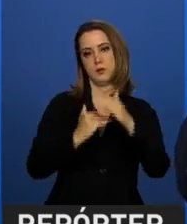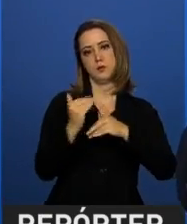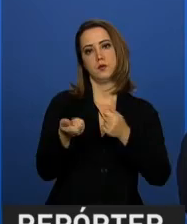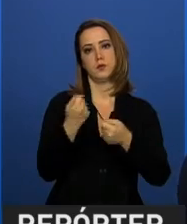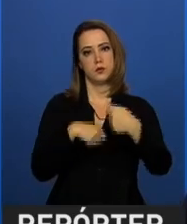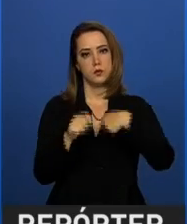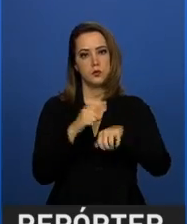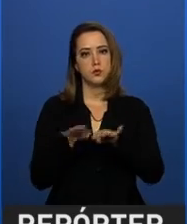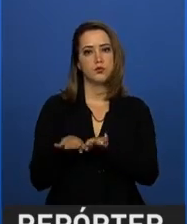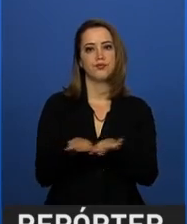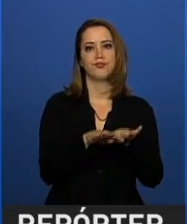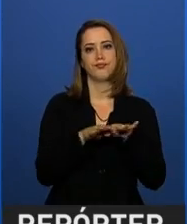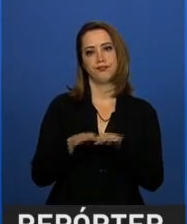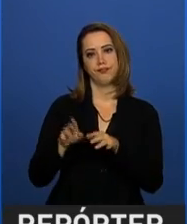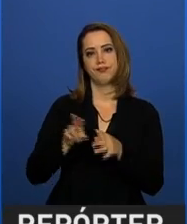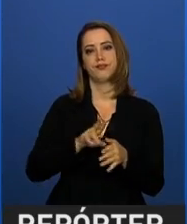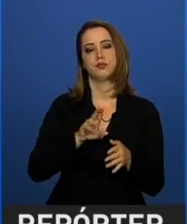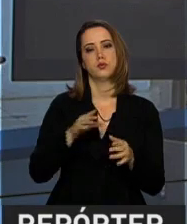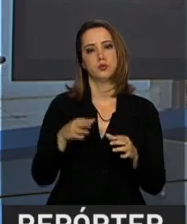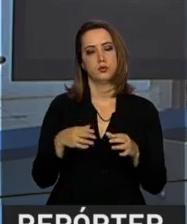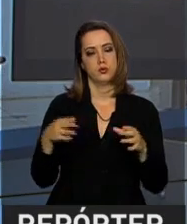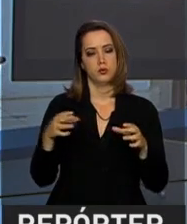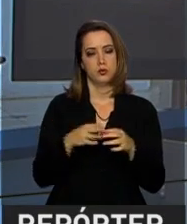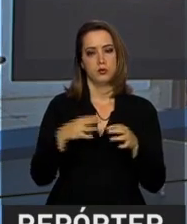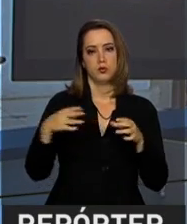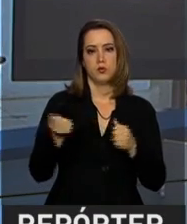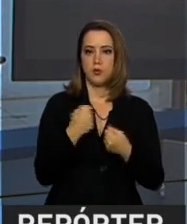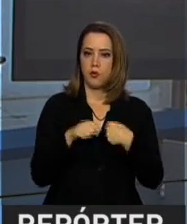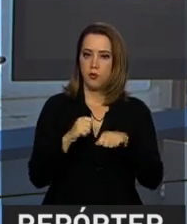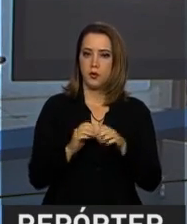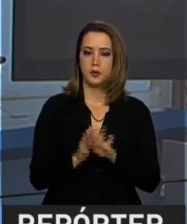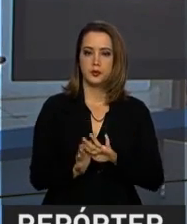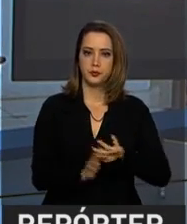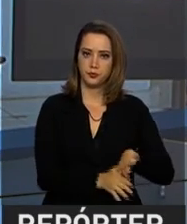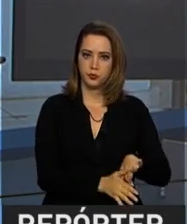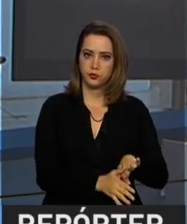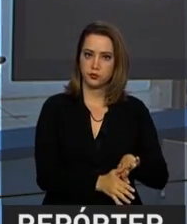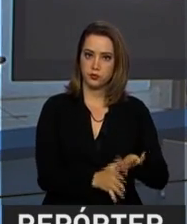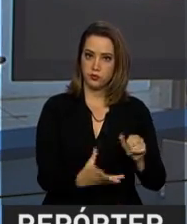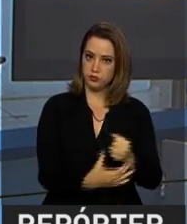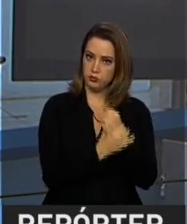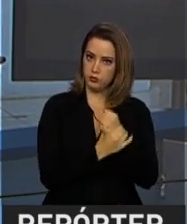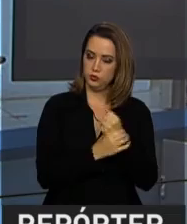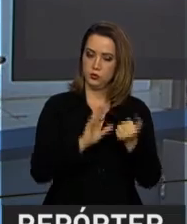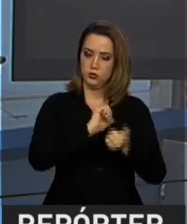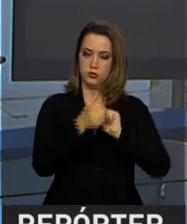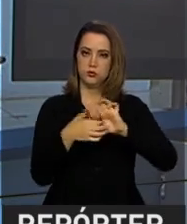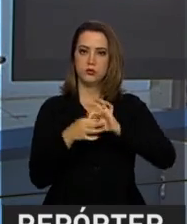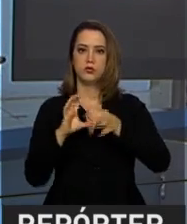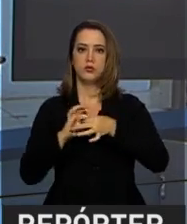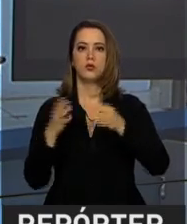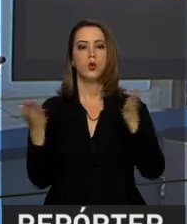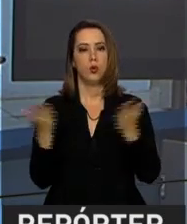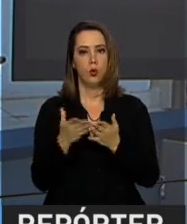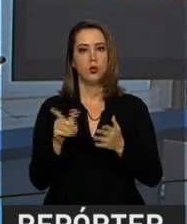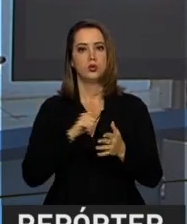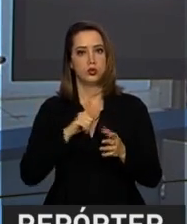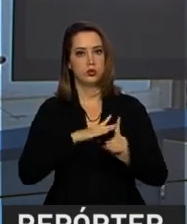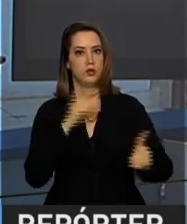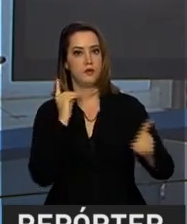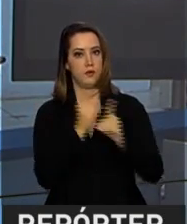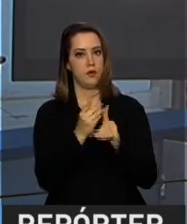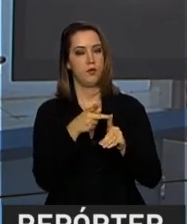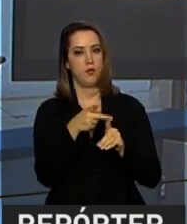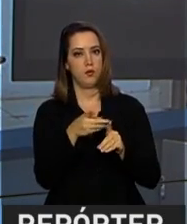de estabilização das variáveis macroeconômicas. A segurança dos Jogos Olímpicos foi tema hoje de um encontro em Brasília